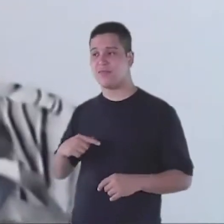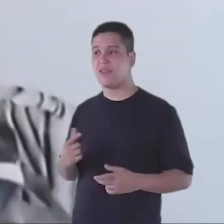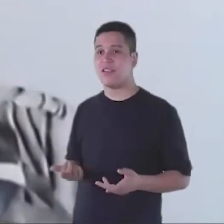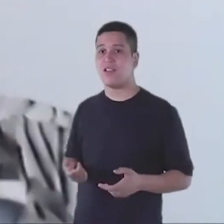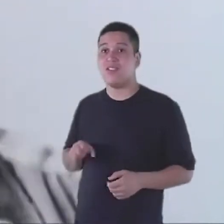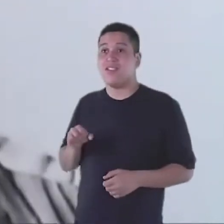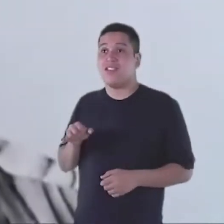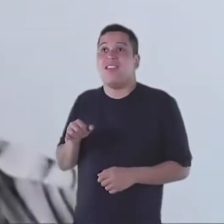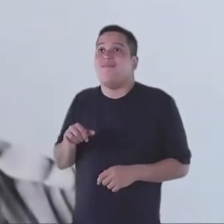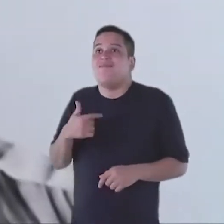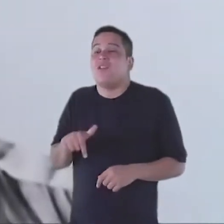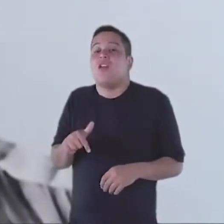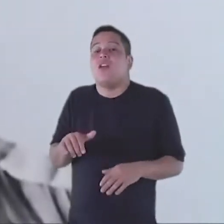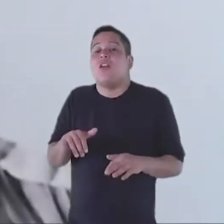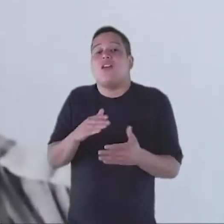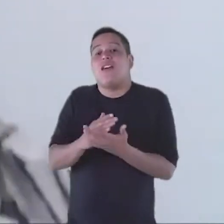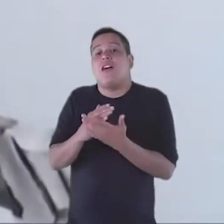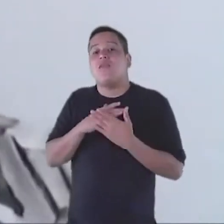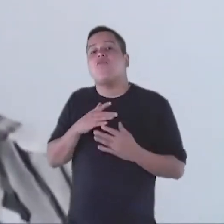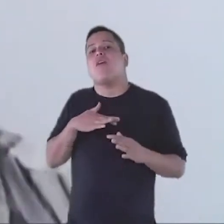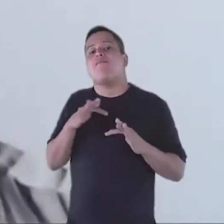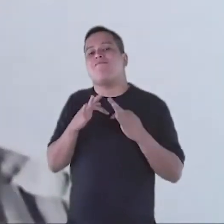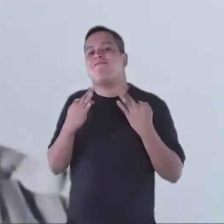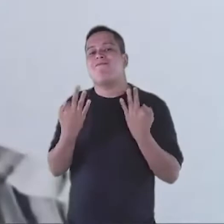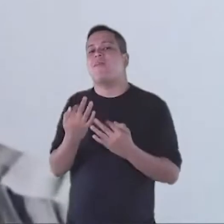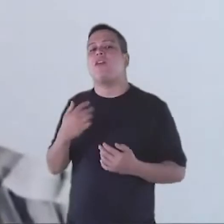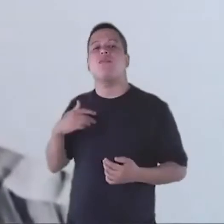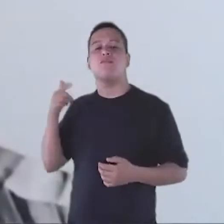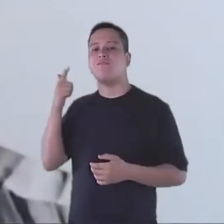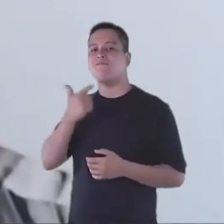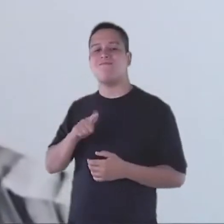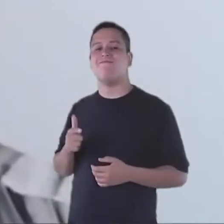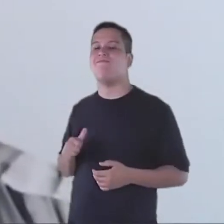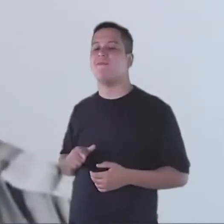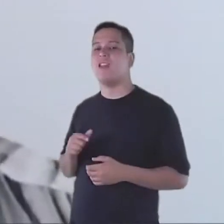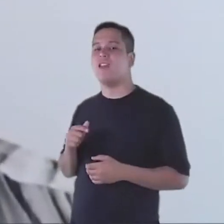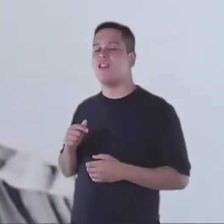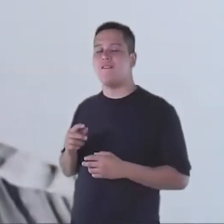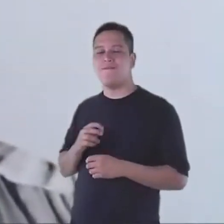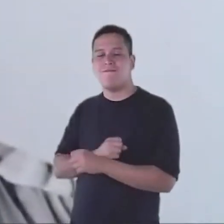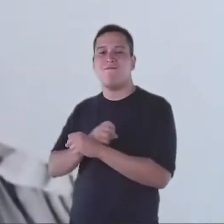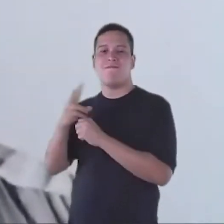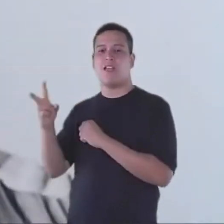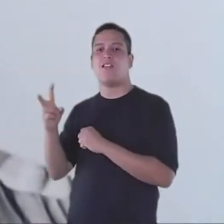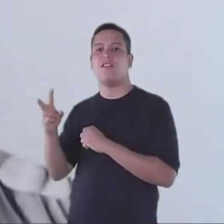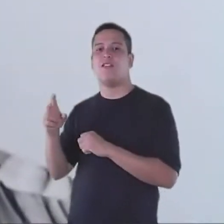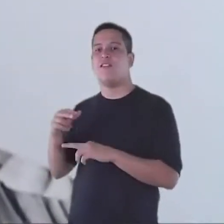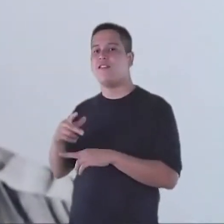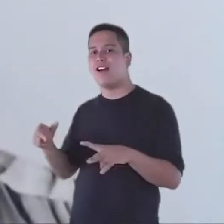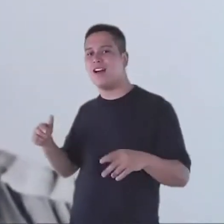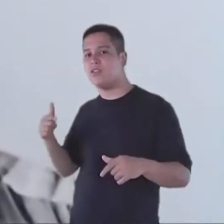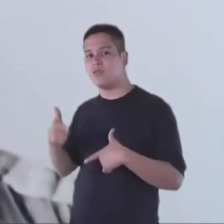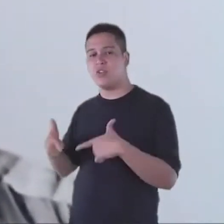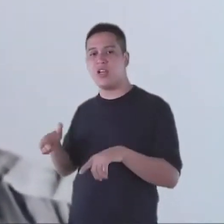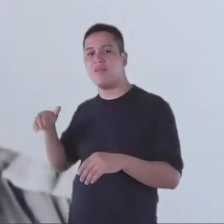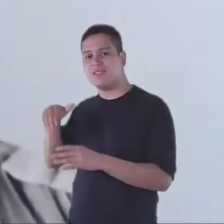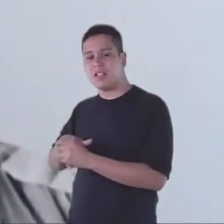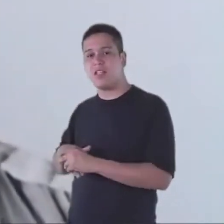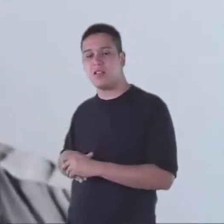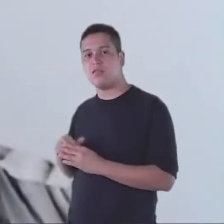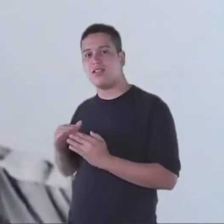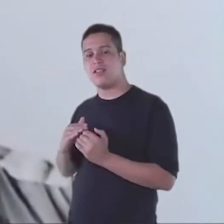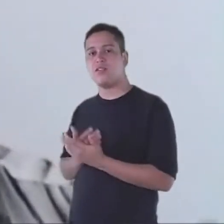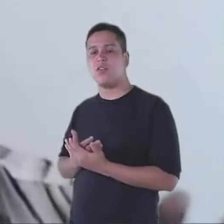não sobreviveria. Falo isso com toda franqueza. Hoje, o bullying